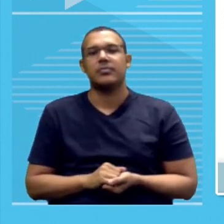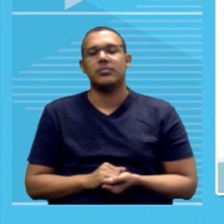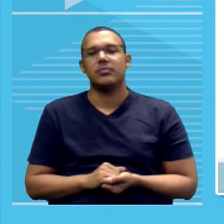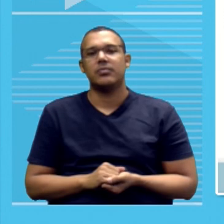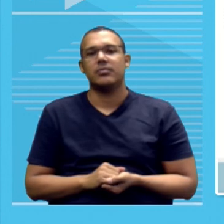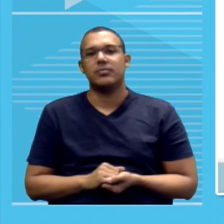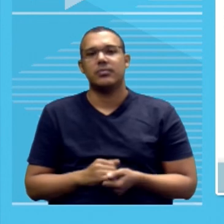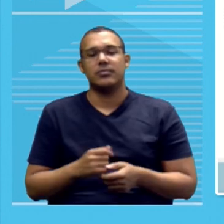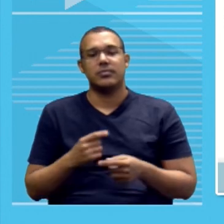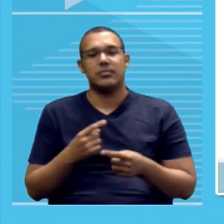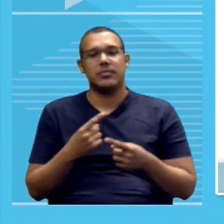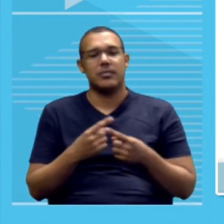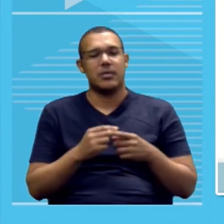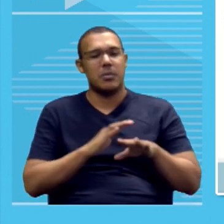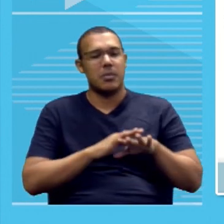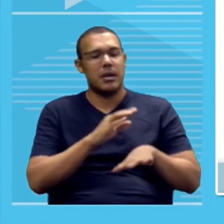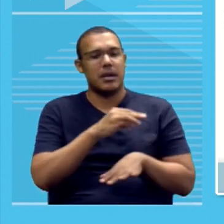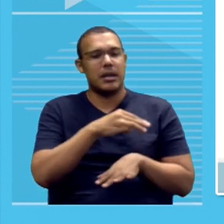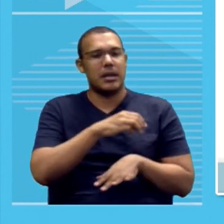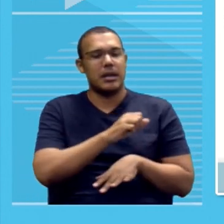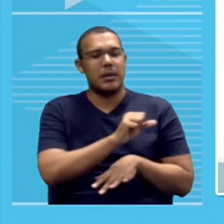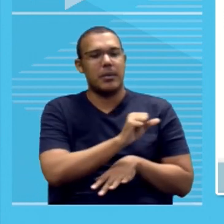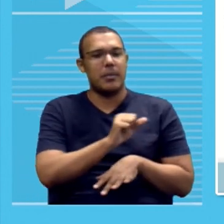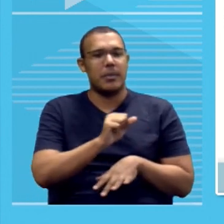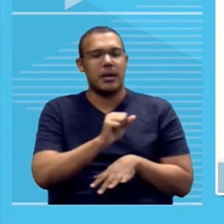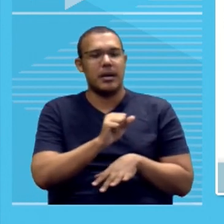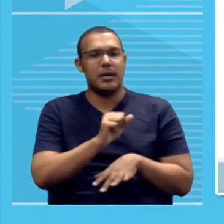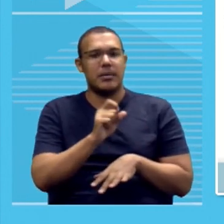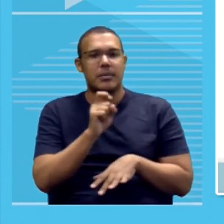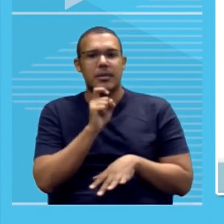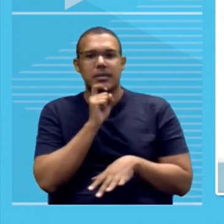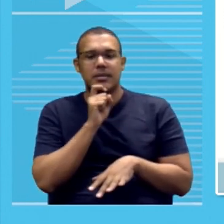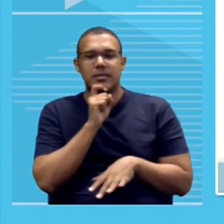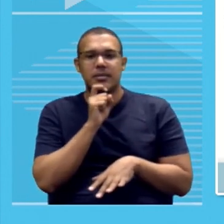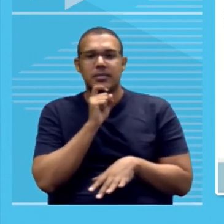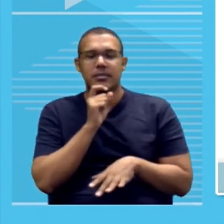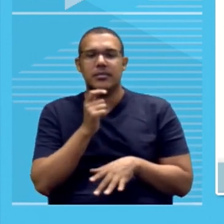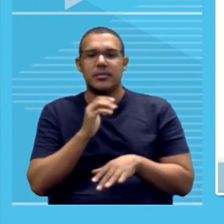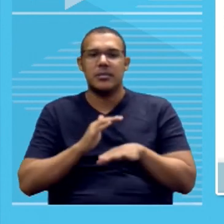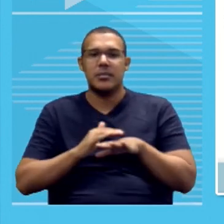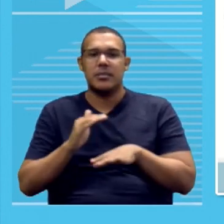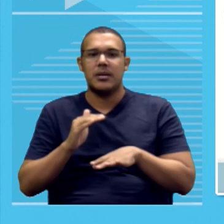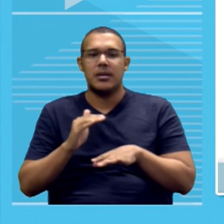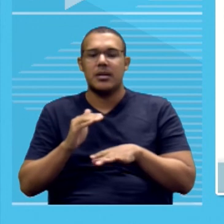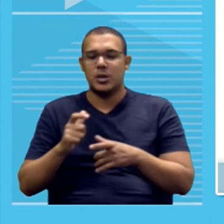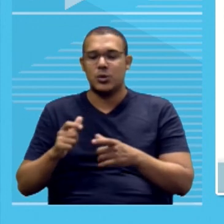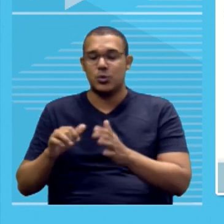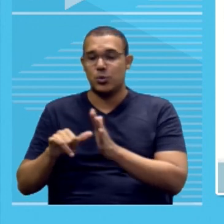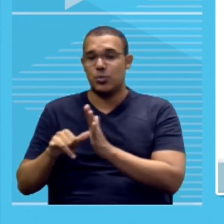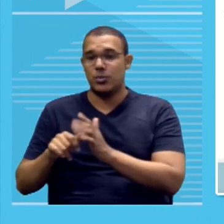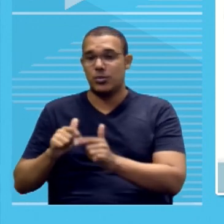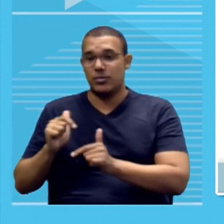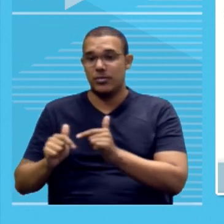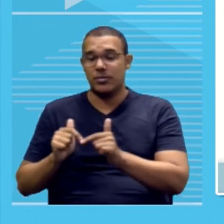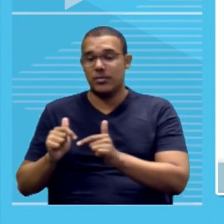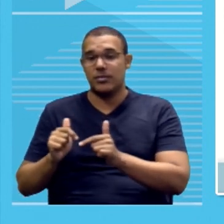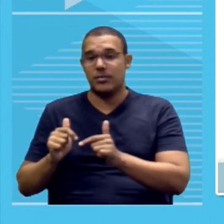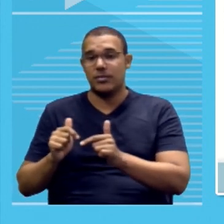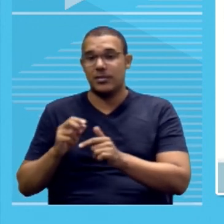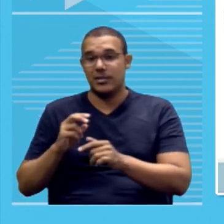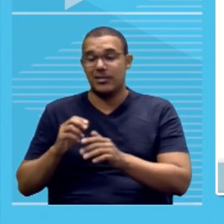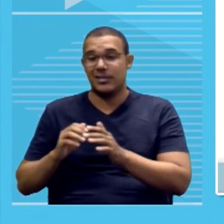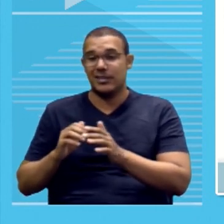quanto mais massa você tiver para esfriar no começo, mais o motor vai trabalhar. Então você está exagerando